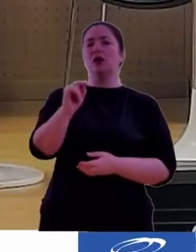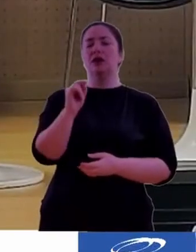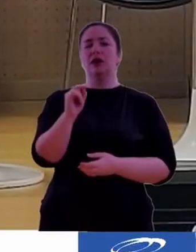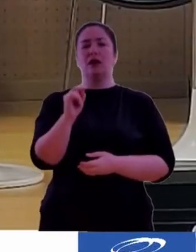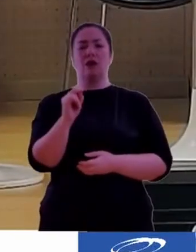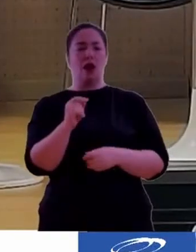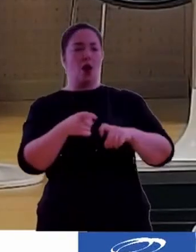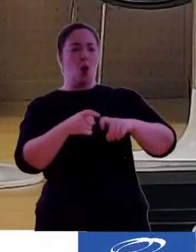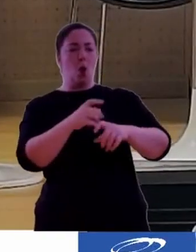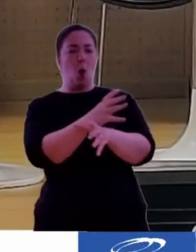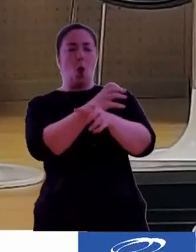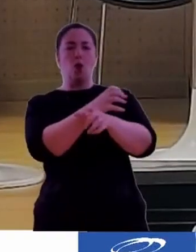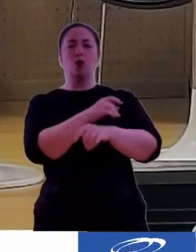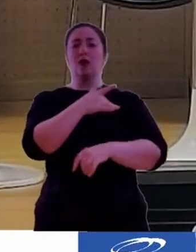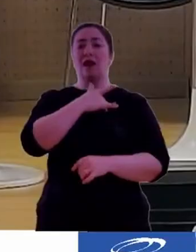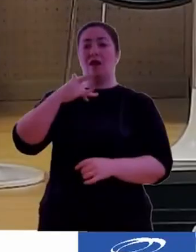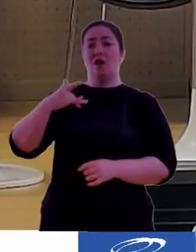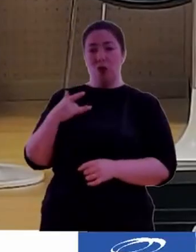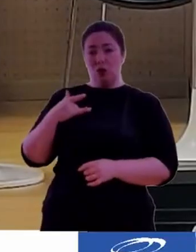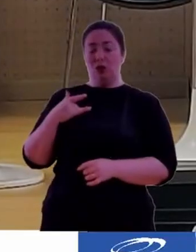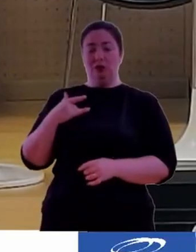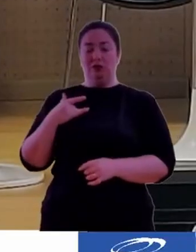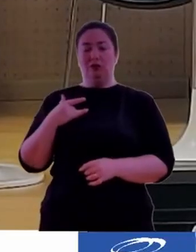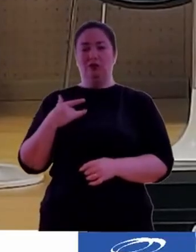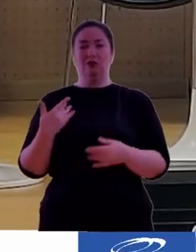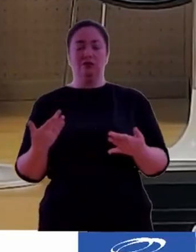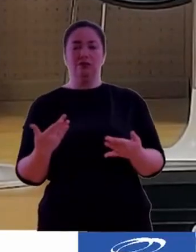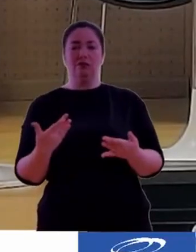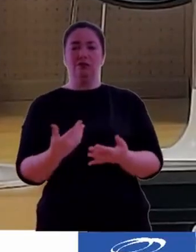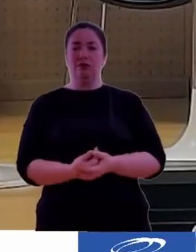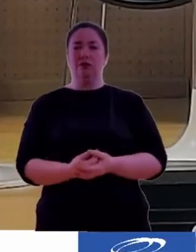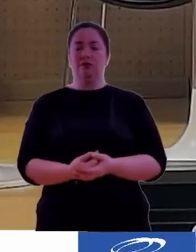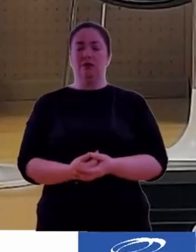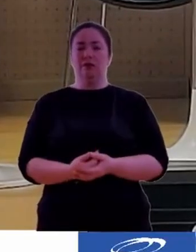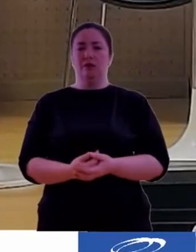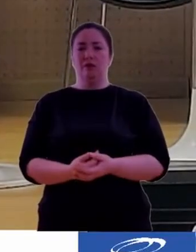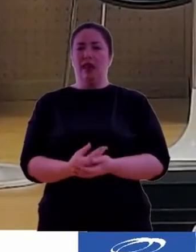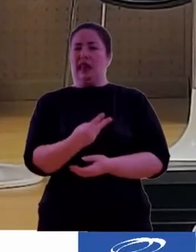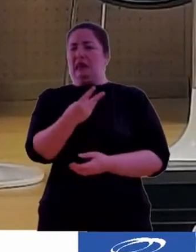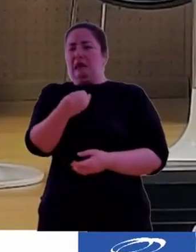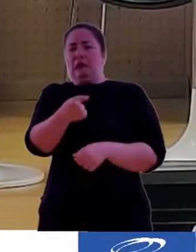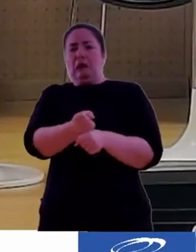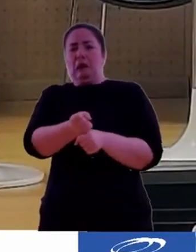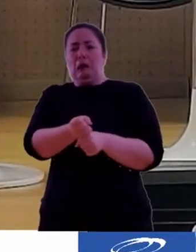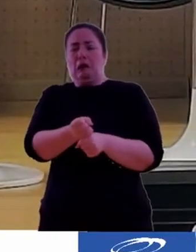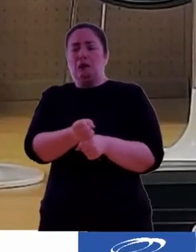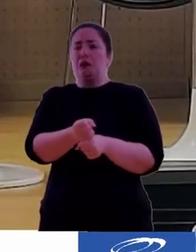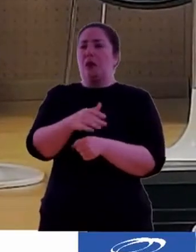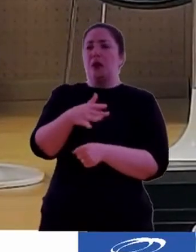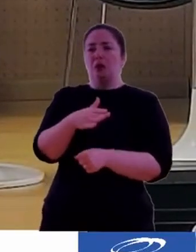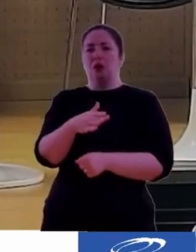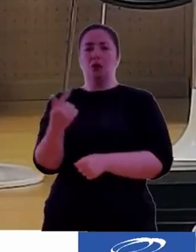ortopédica tem, está sendo dada agora, essa mudança de chave. Eu, há 30 anos, cheguei aqui no INTO como R1,